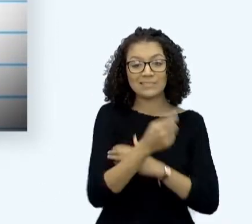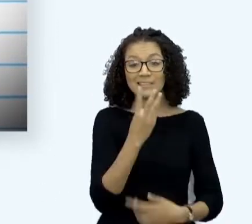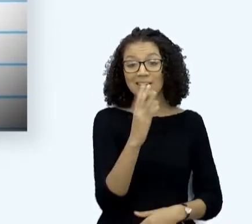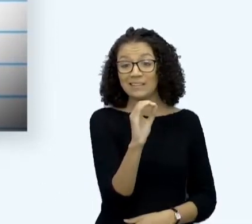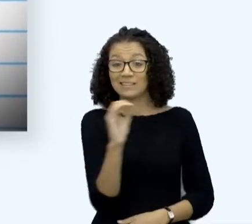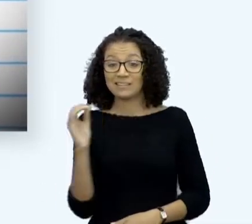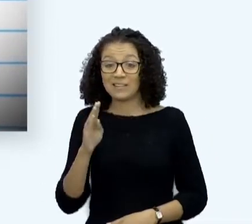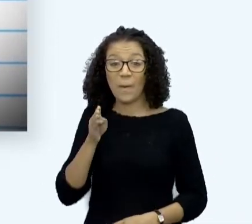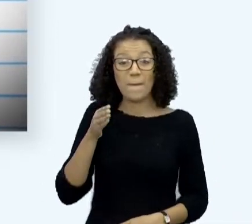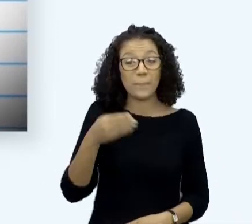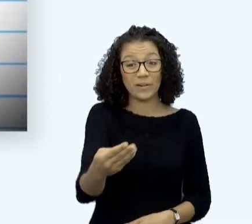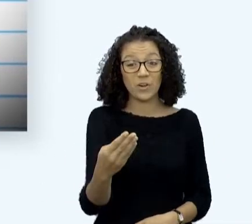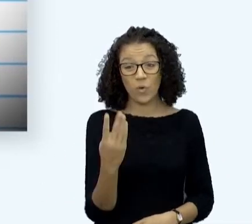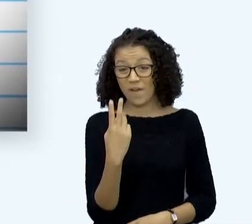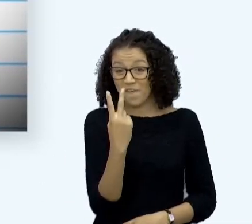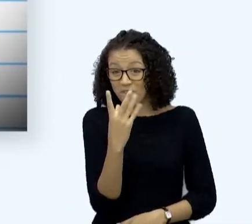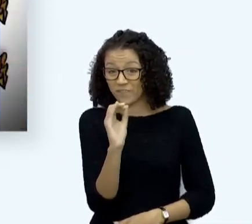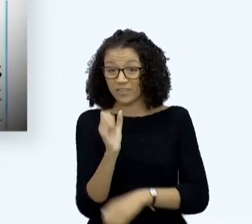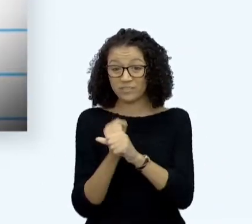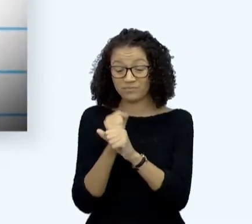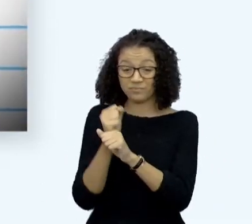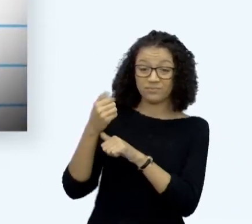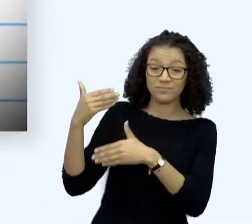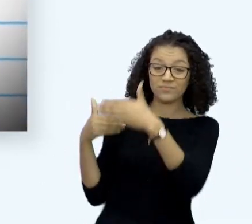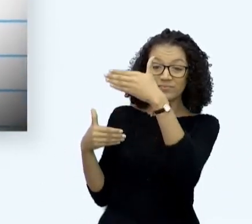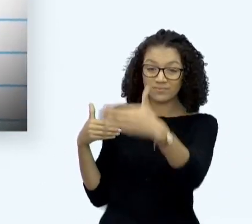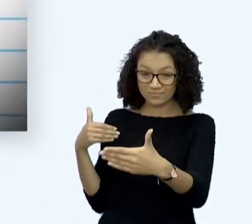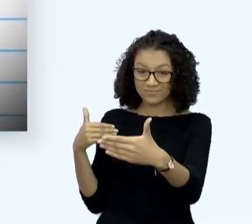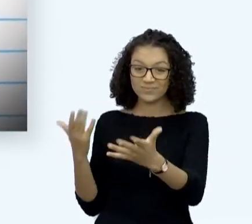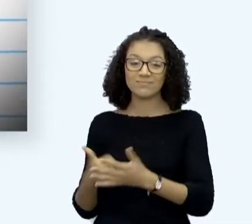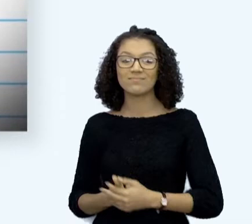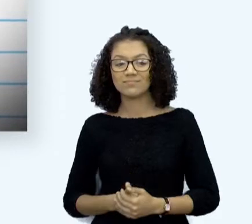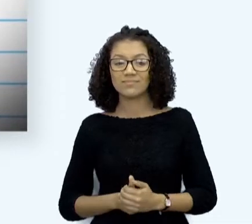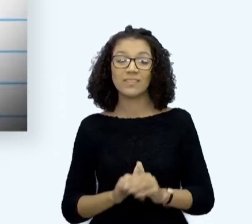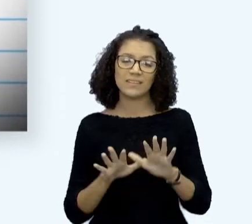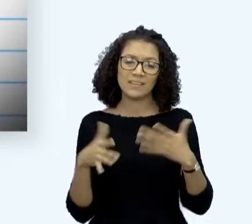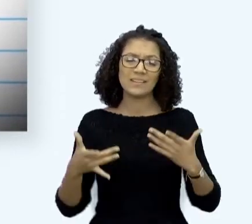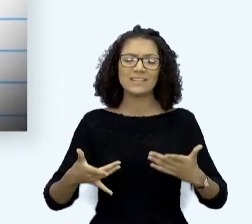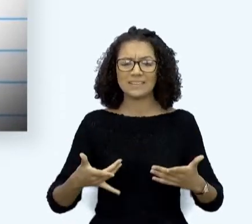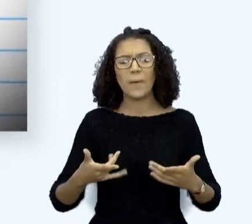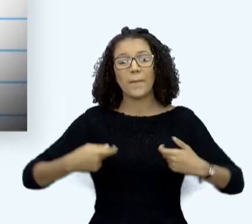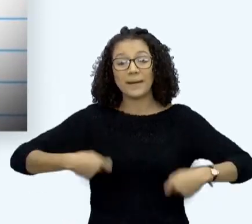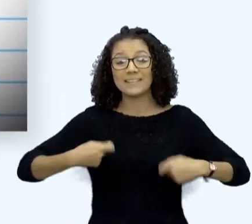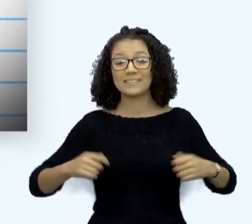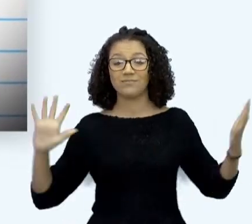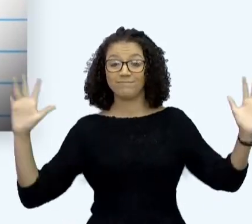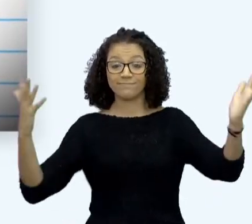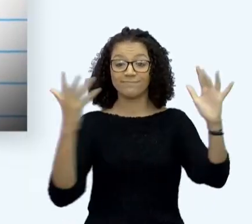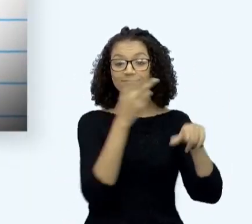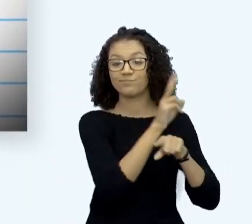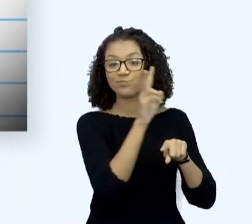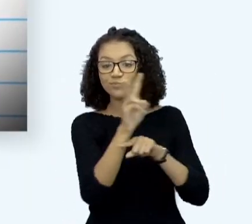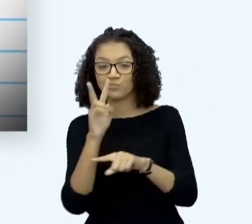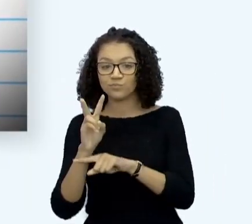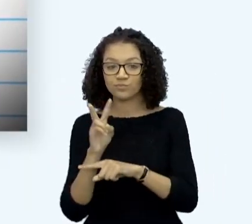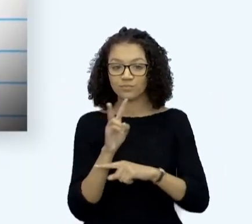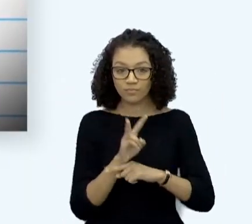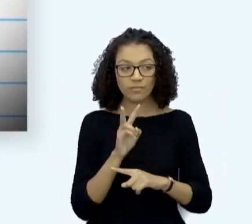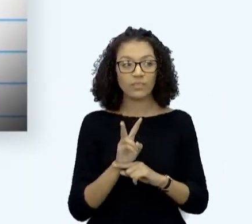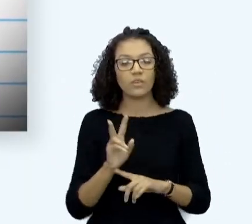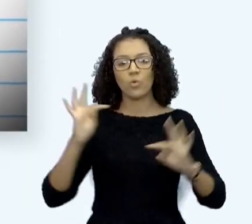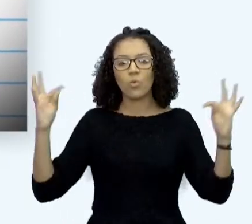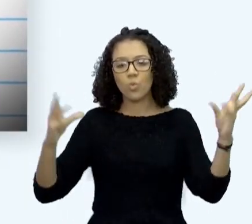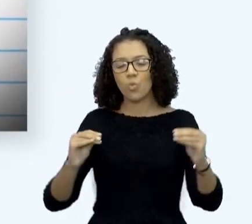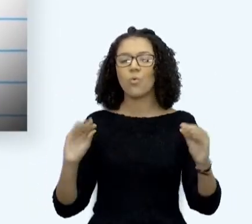reais durante 20 anos. A infraestrutura precisa funcionar de forma sustentável, usando os recursos naturais de forma